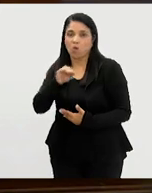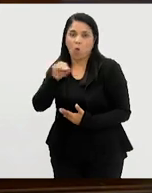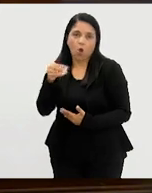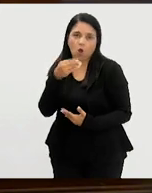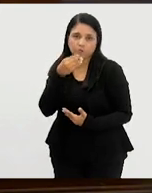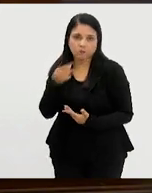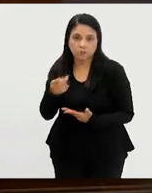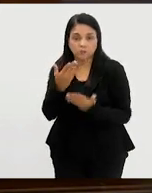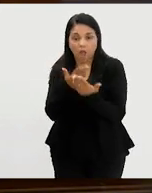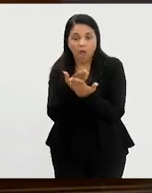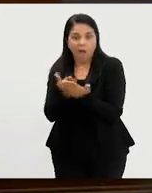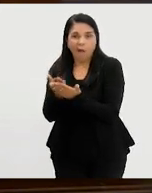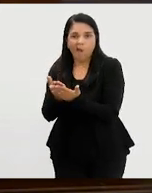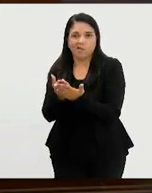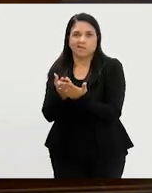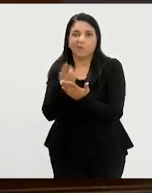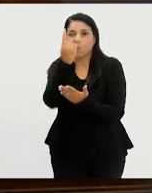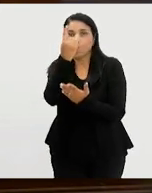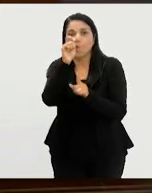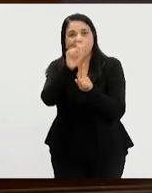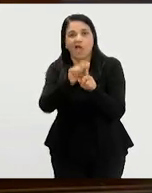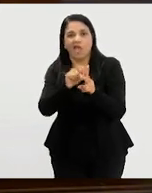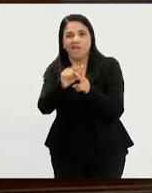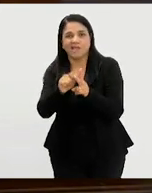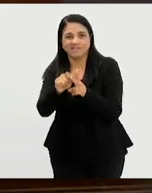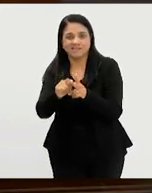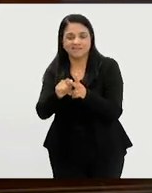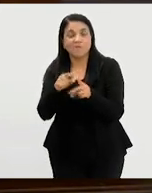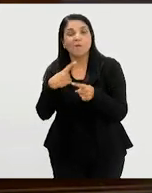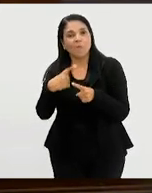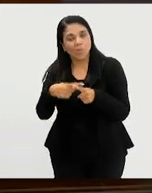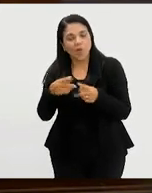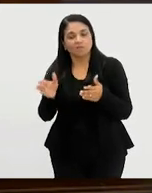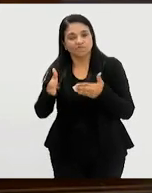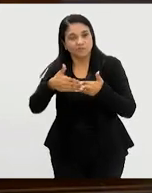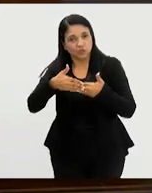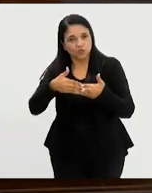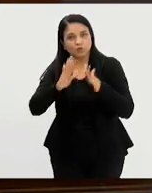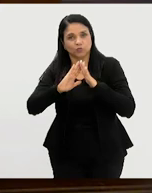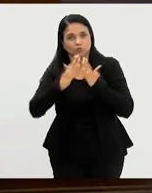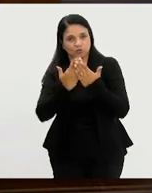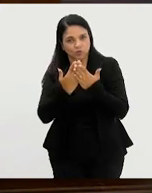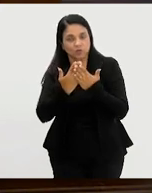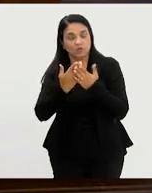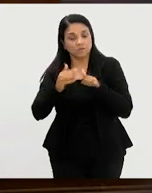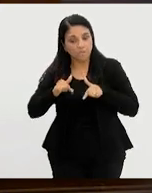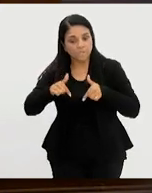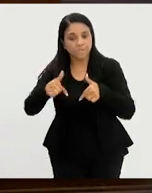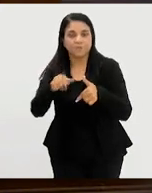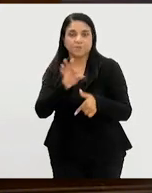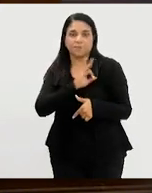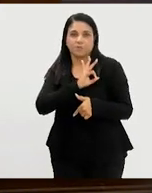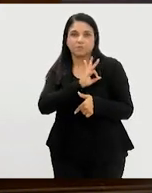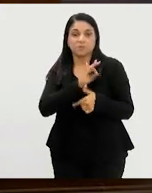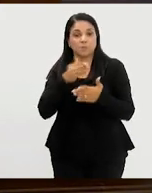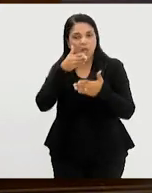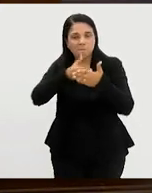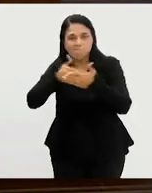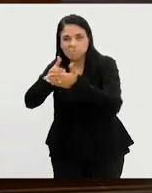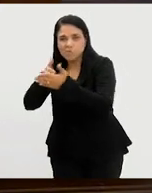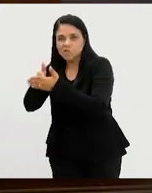aula durante as operações policiais justamente porque as operações policiais impediram